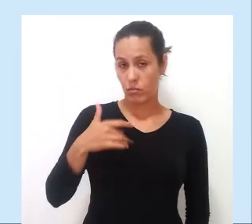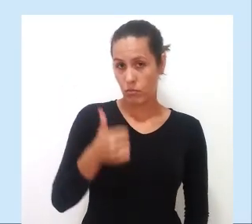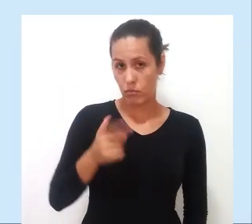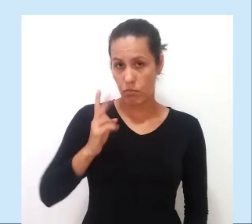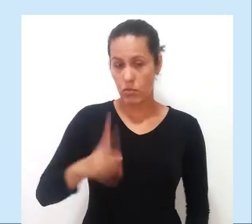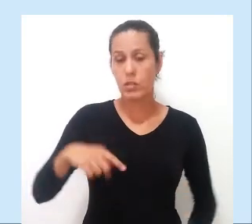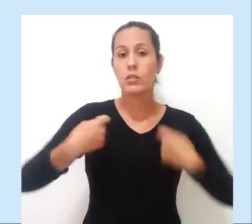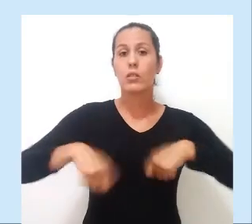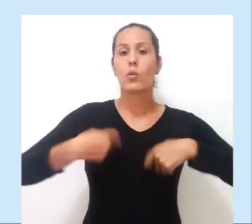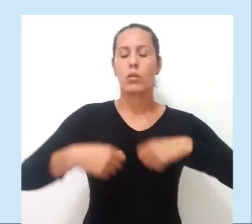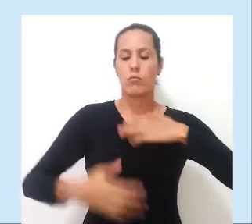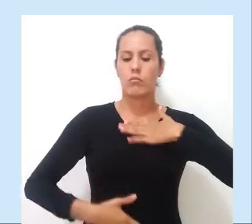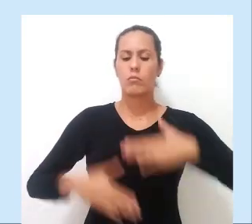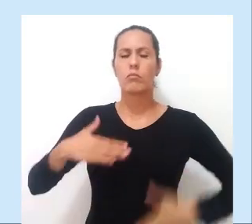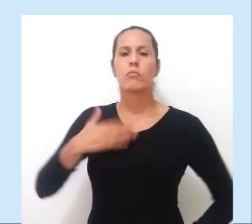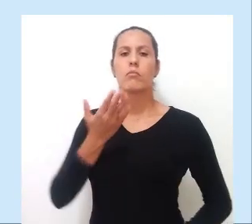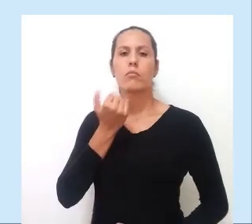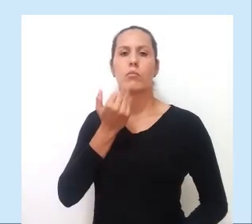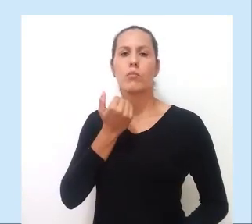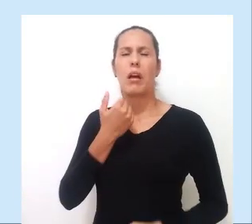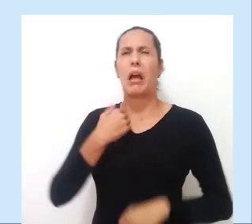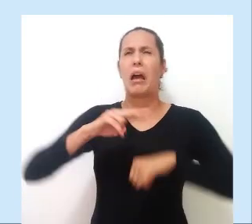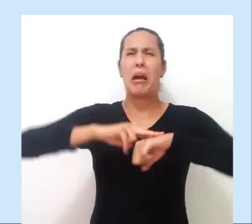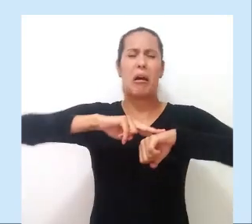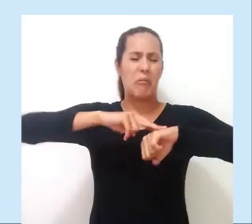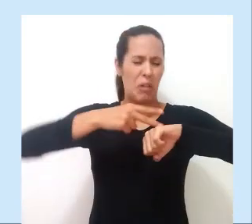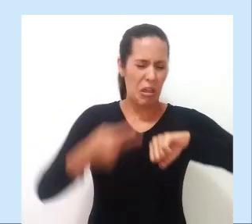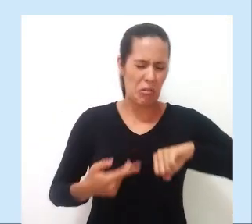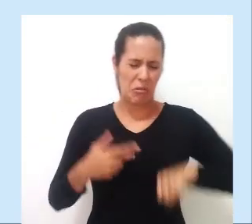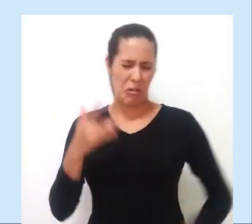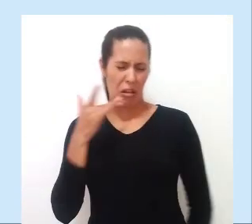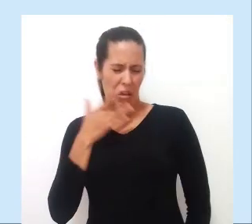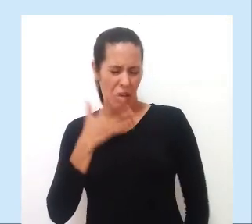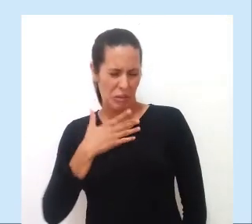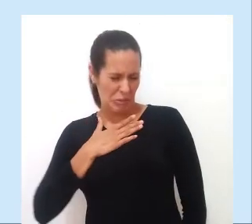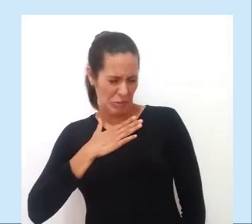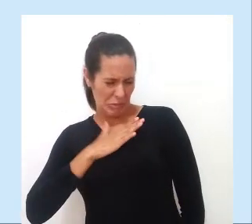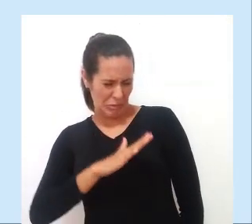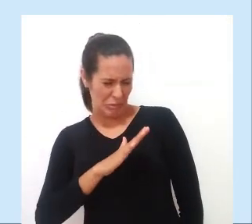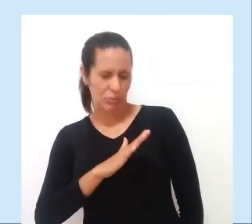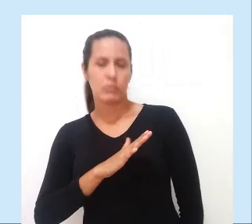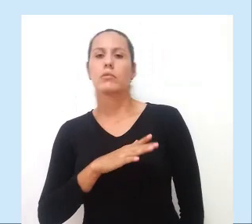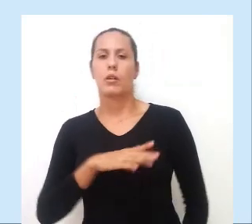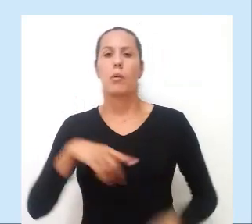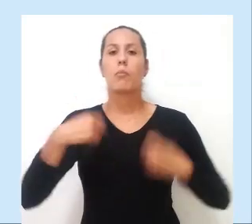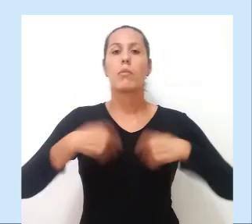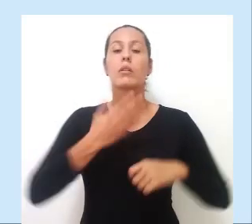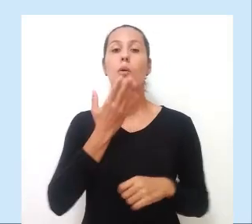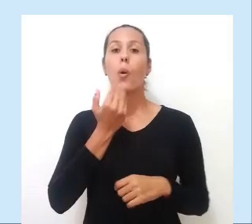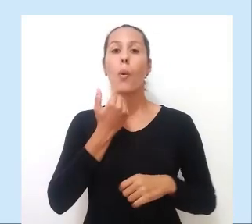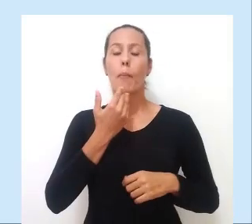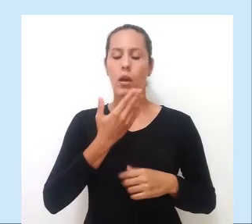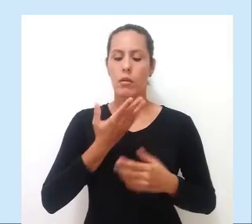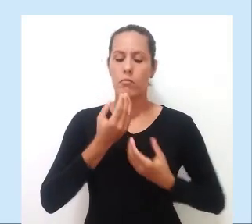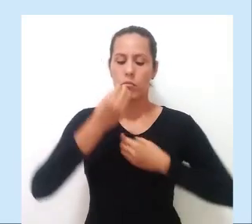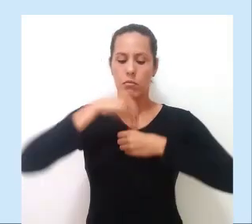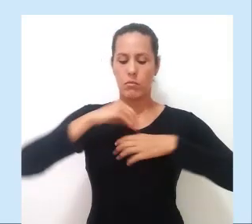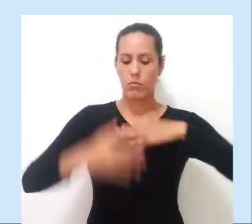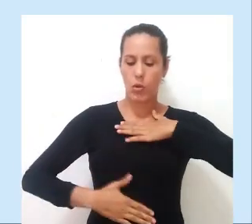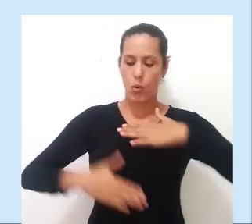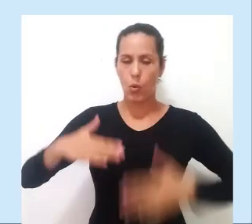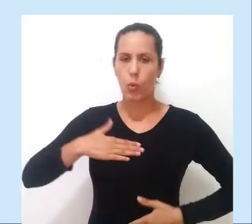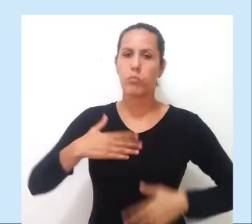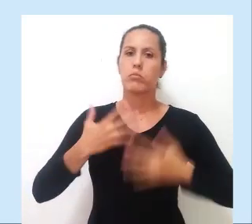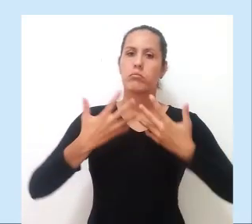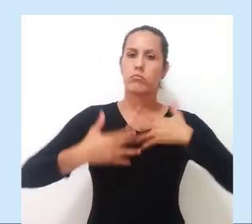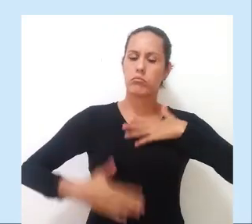alimentação saudável deve significar prazer e saúde. Eu vou ter que comer verdura mesmo sem gostar. Não, eu tenho que me alimentar bem para poder